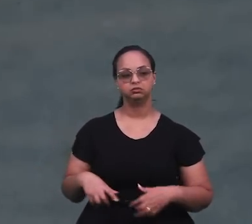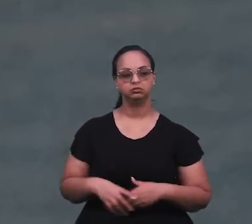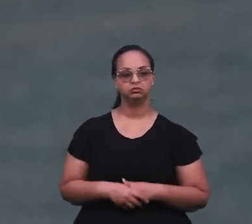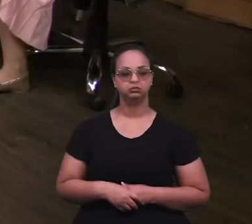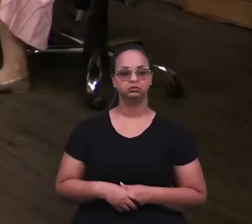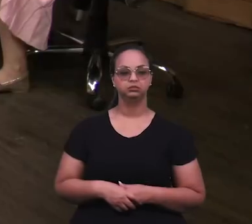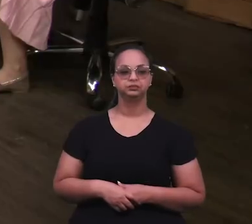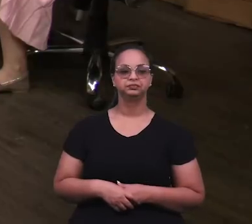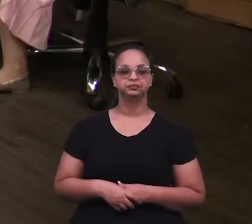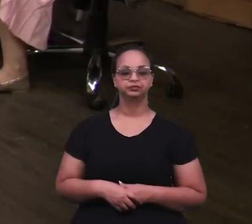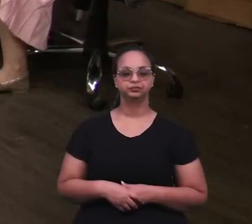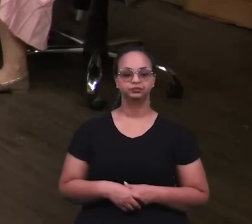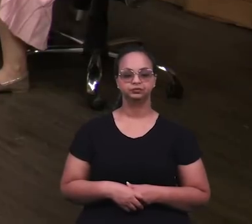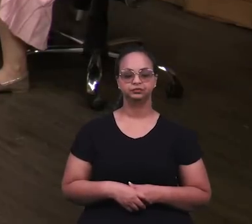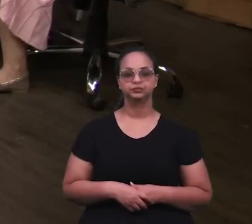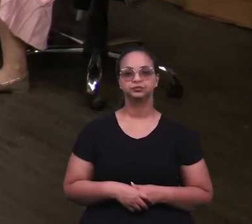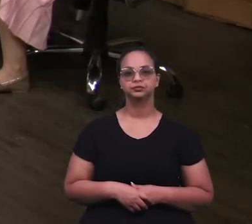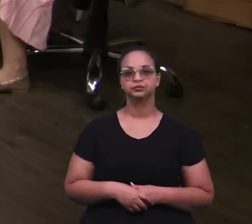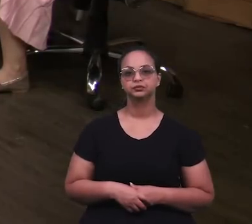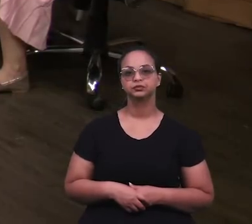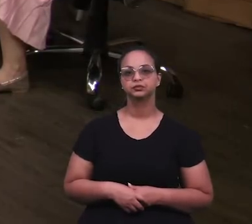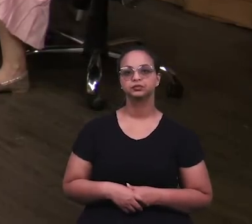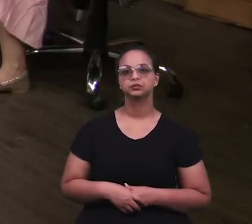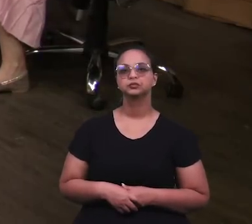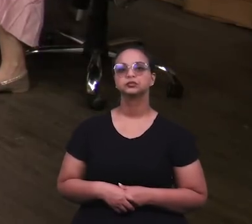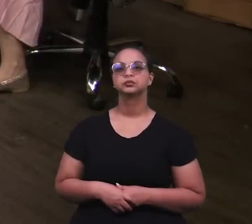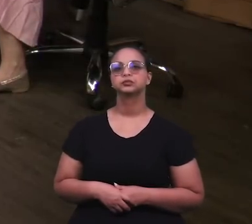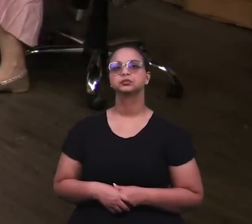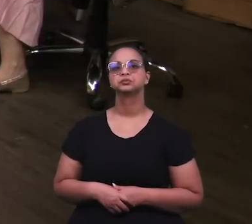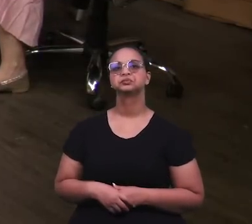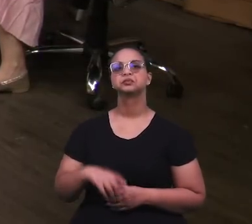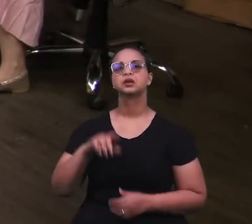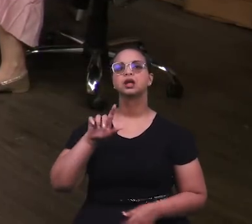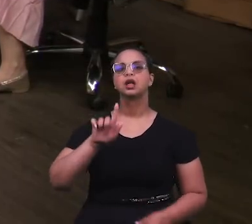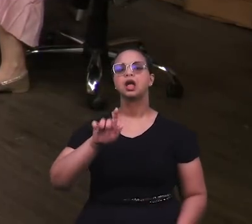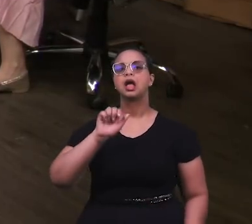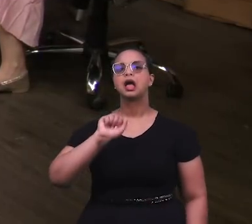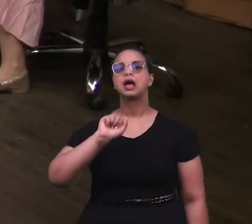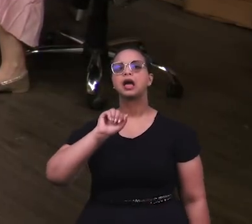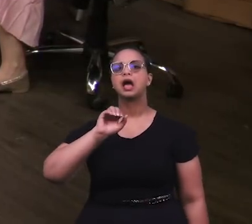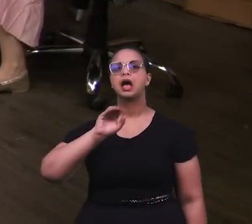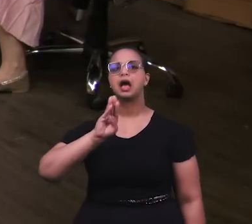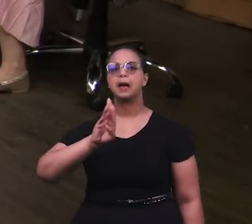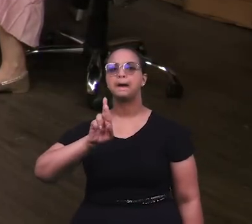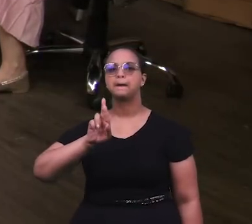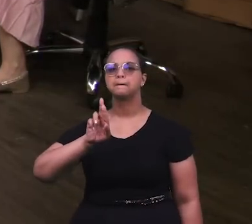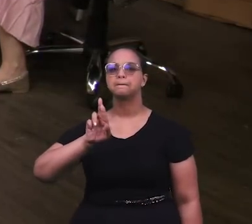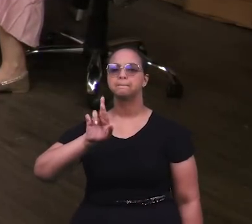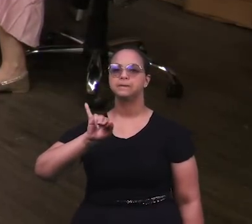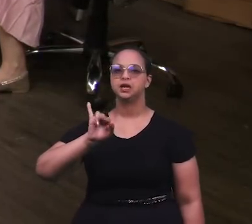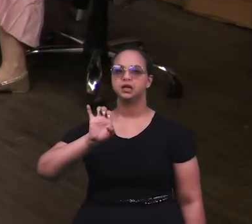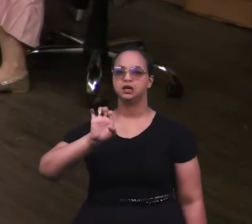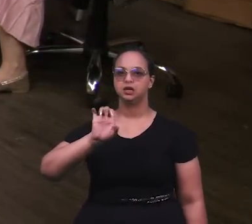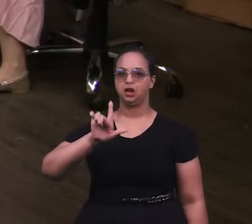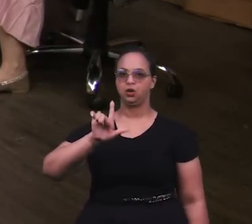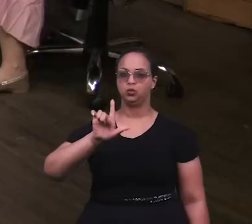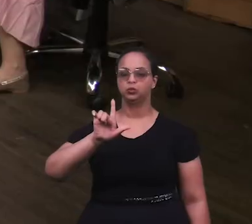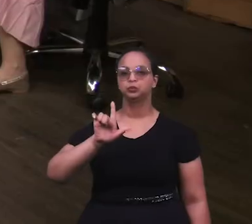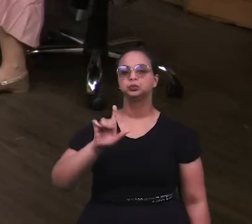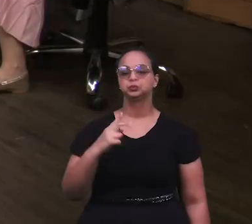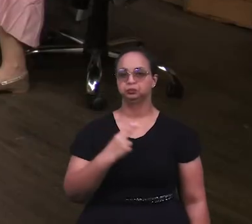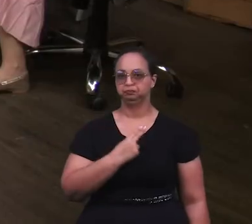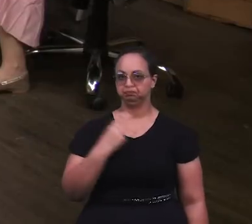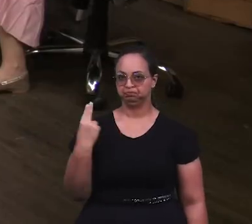espiritual. Vamos seguir com os nossos jovens, Karina? Vamos, Gabriel, pode fazer sua pergunta. Paz do Senhor, pastor Júlio, pastor Josias. Meu nome é